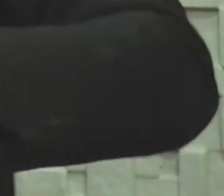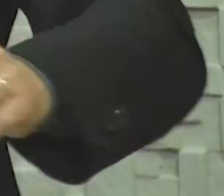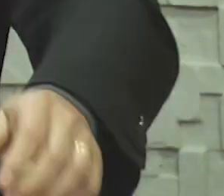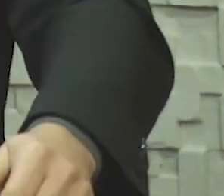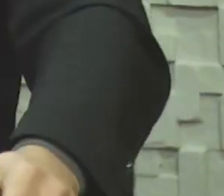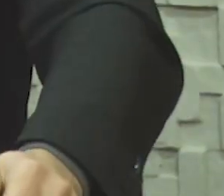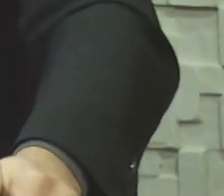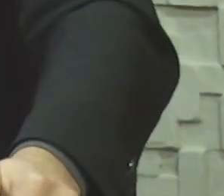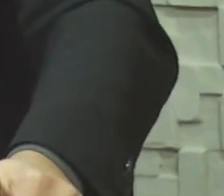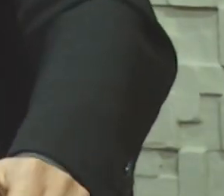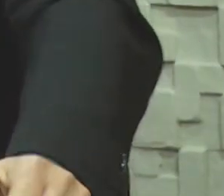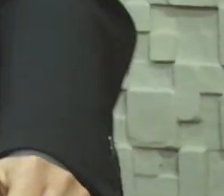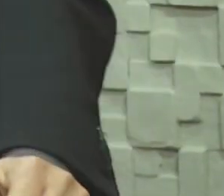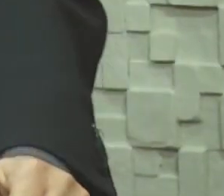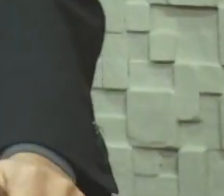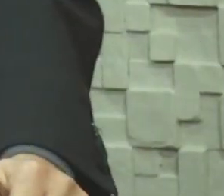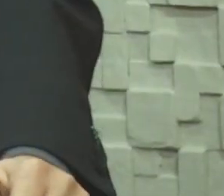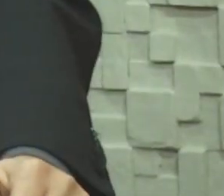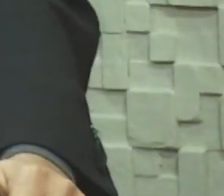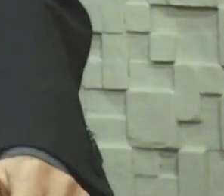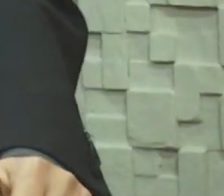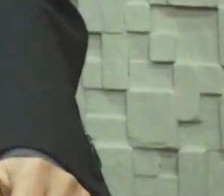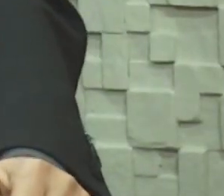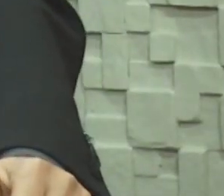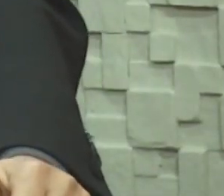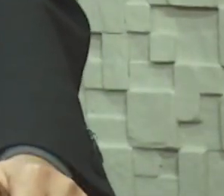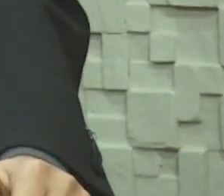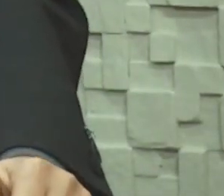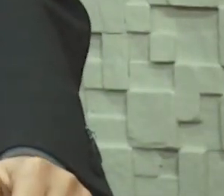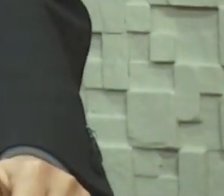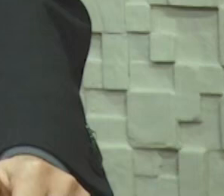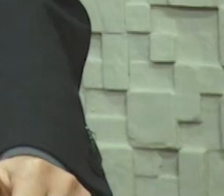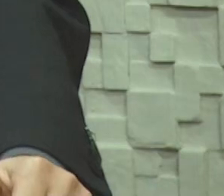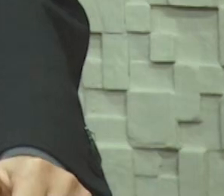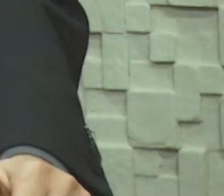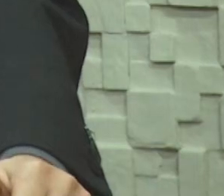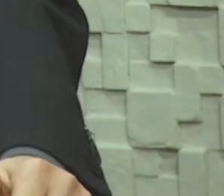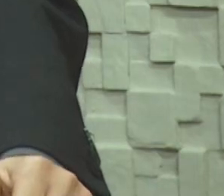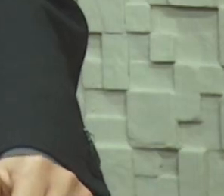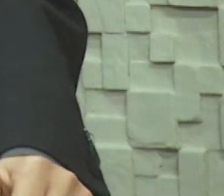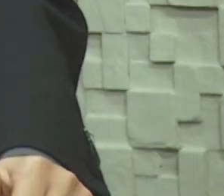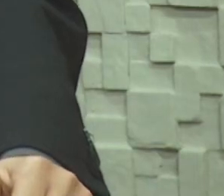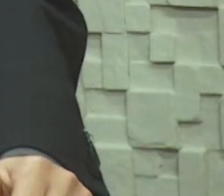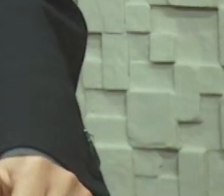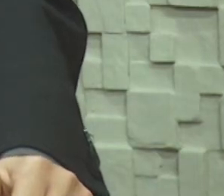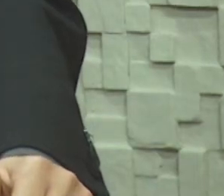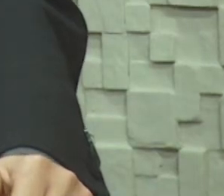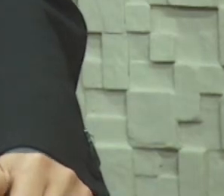sobreviveu né realmente um sobreviver então vamos